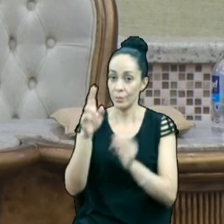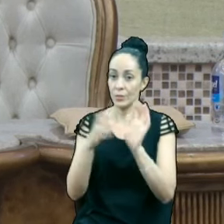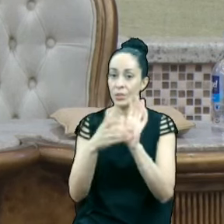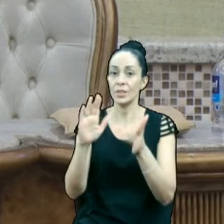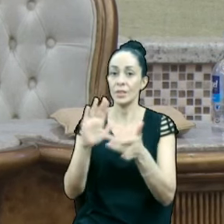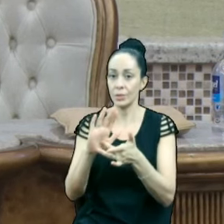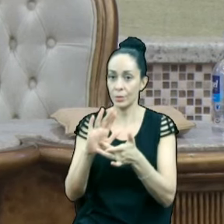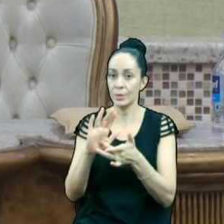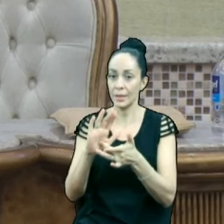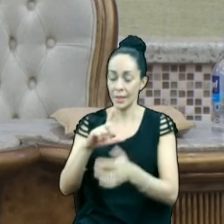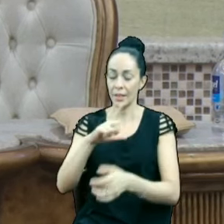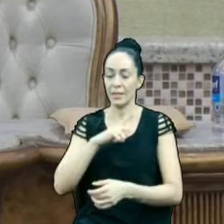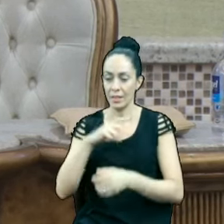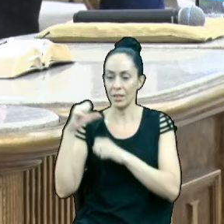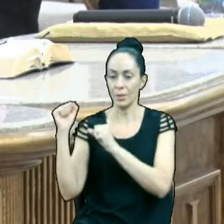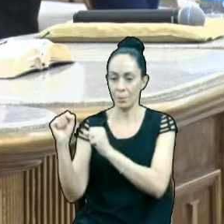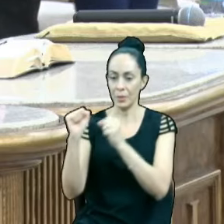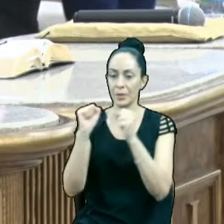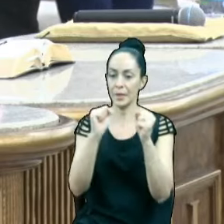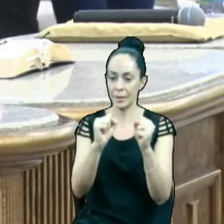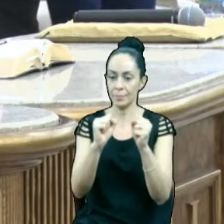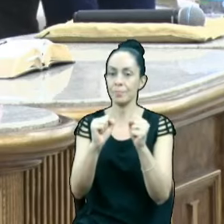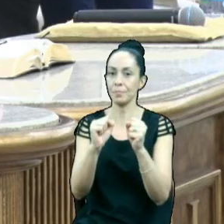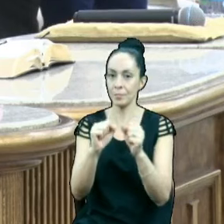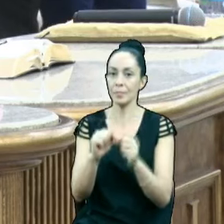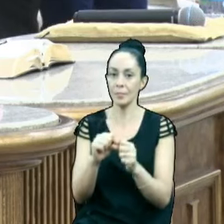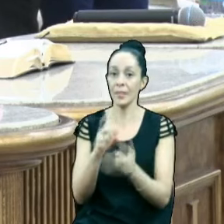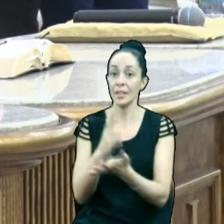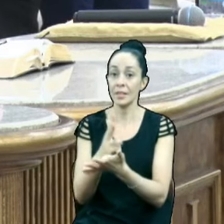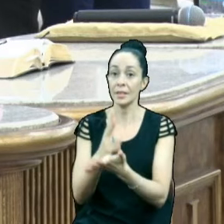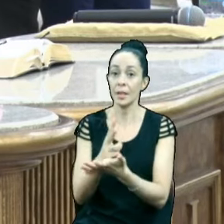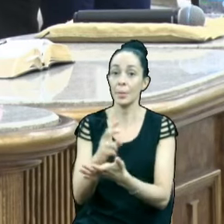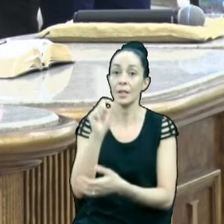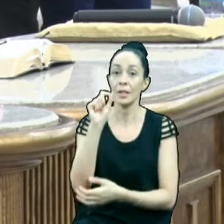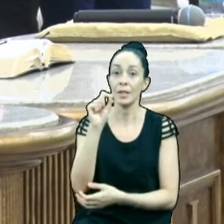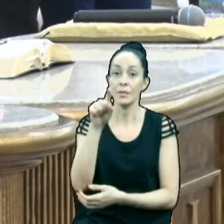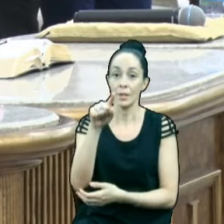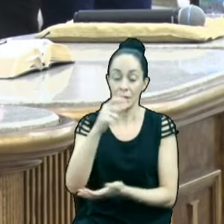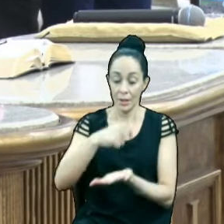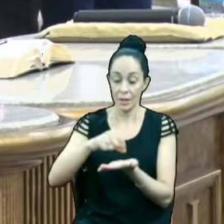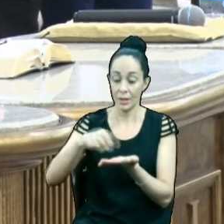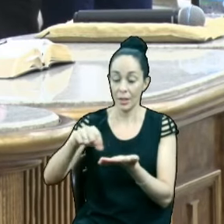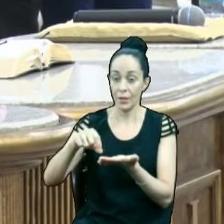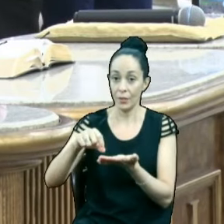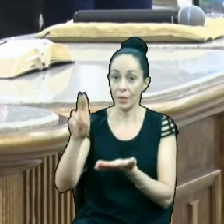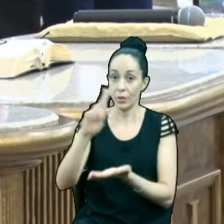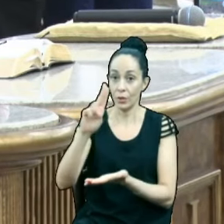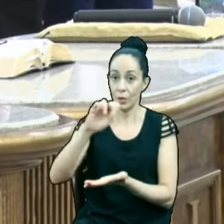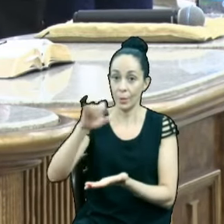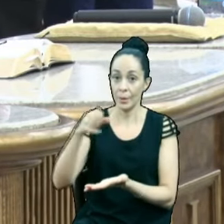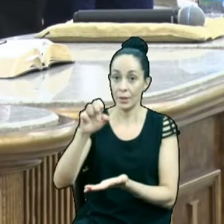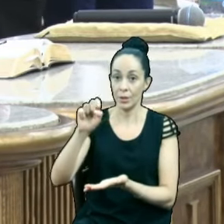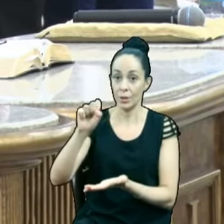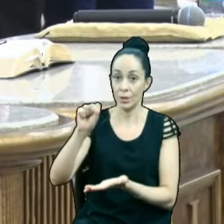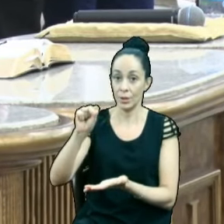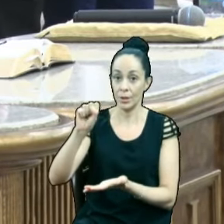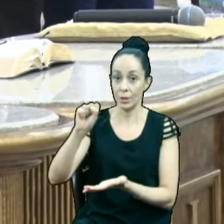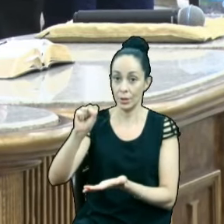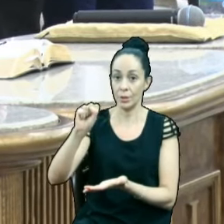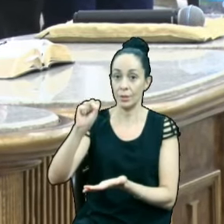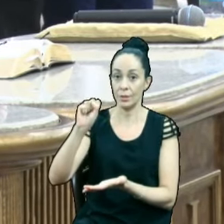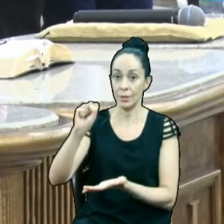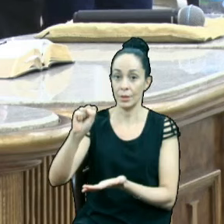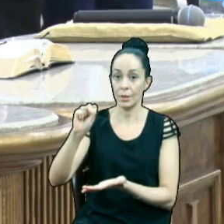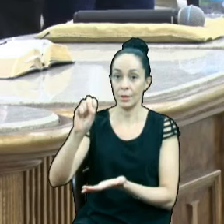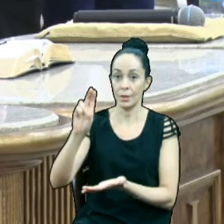irmão tem poder sempre que você for escrever o nome Jesus coloca nome